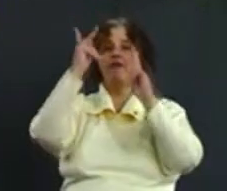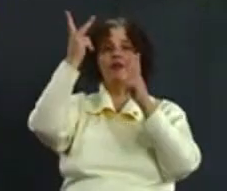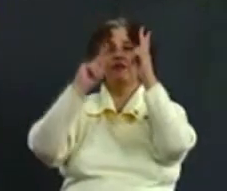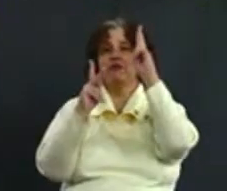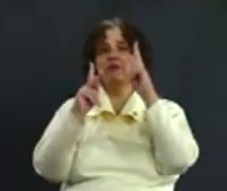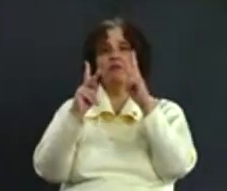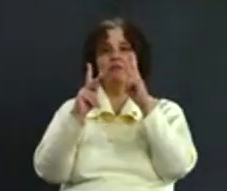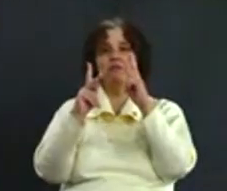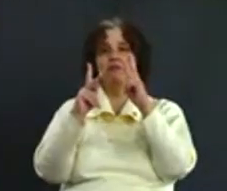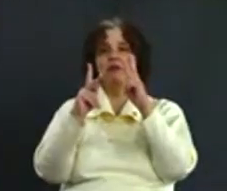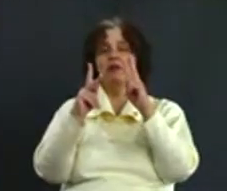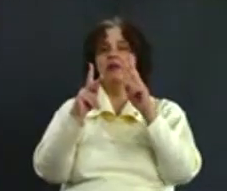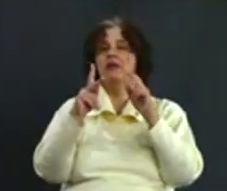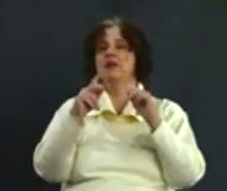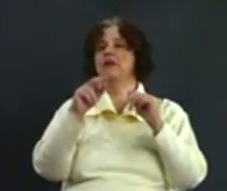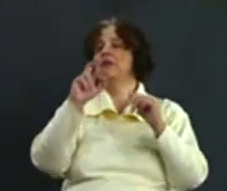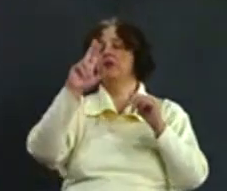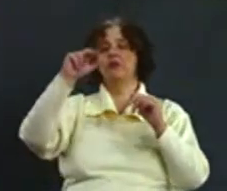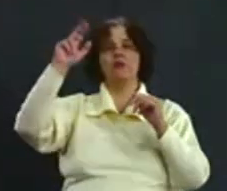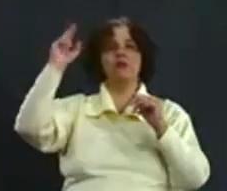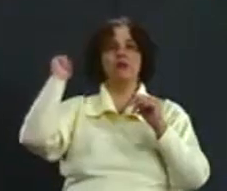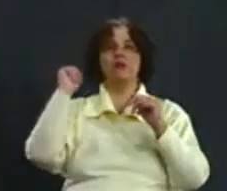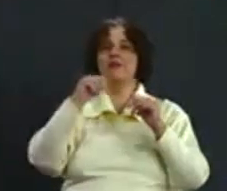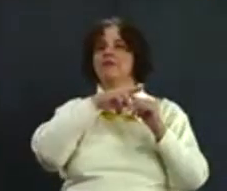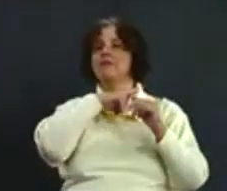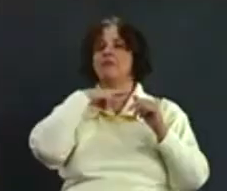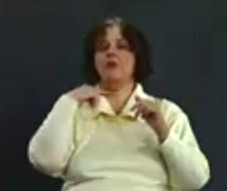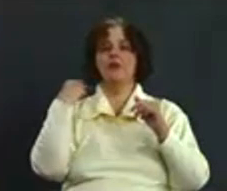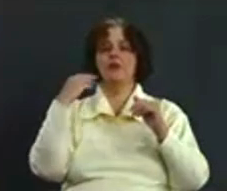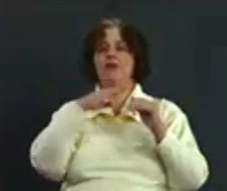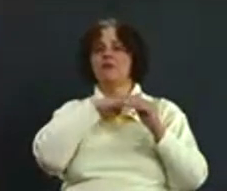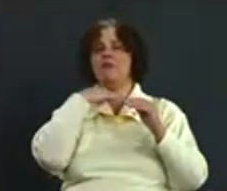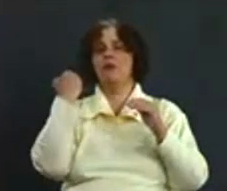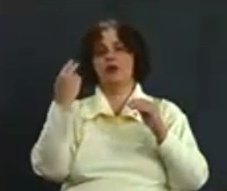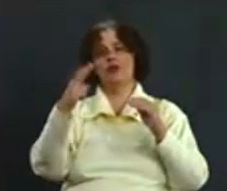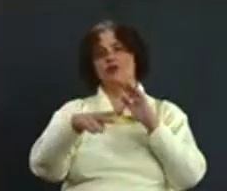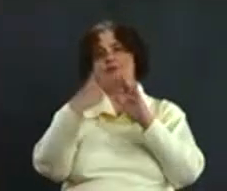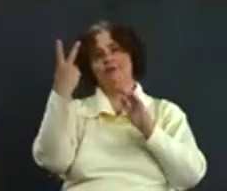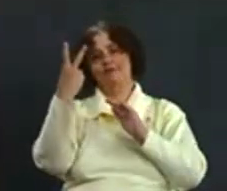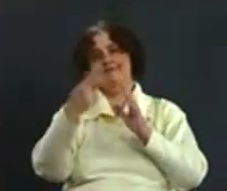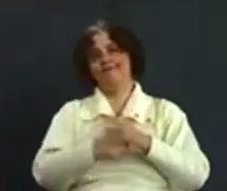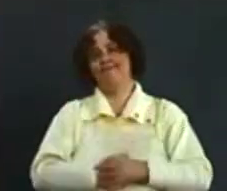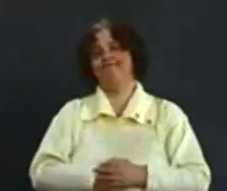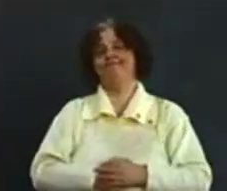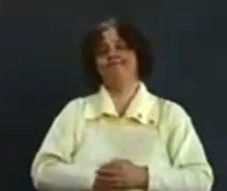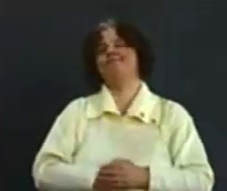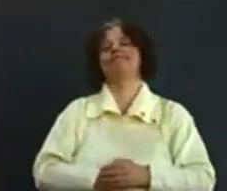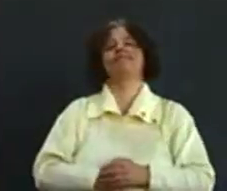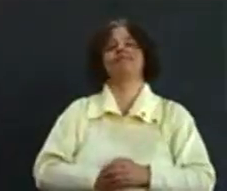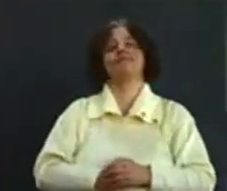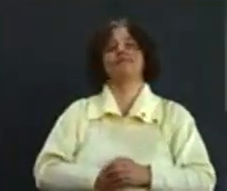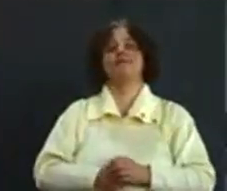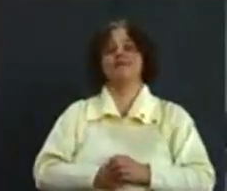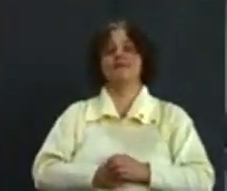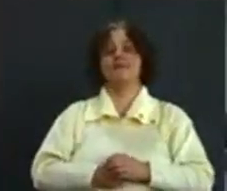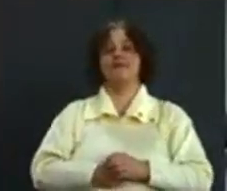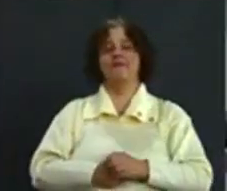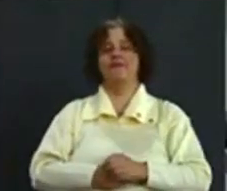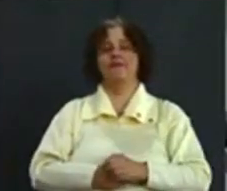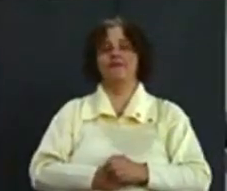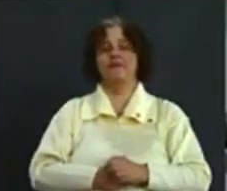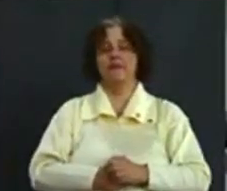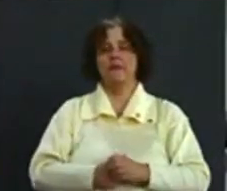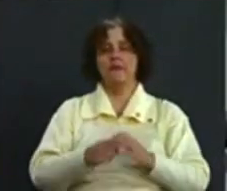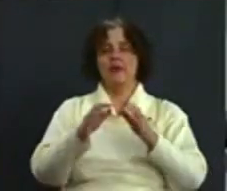da segunda morte. Amém. Amados irmãos e irmãs, a igreja do